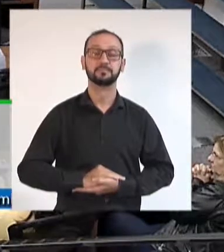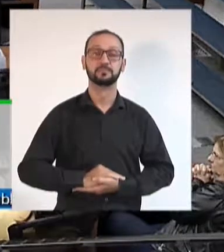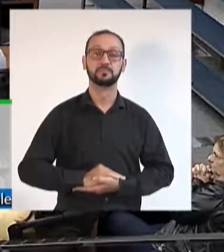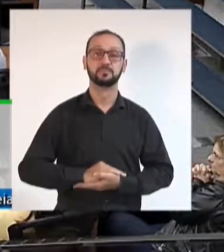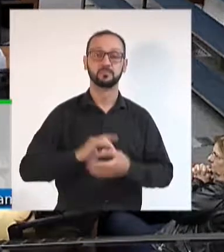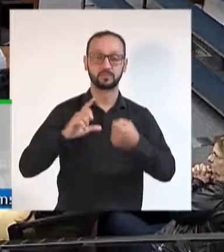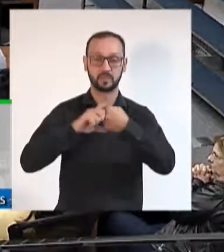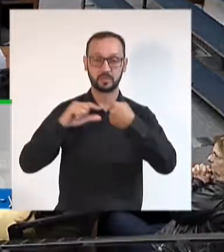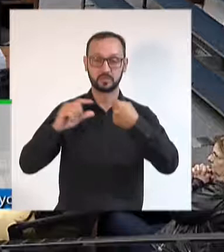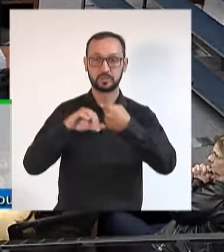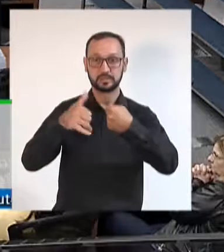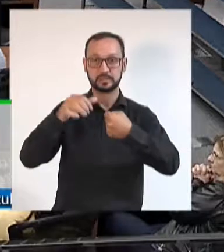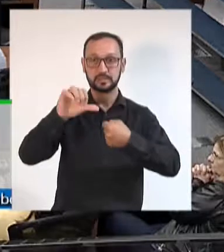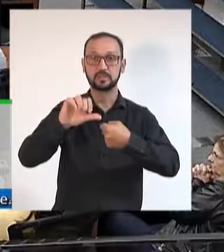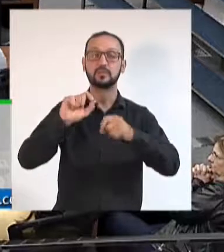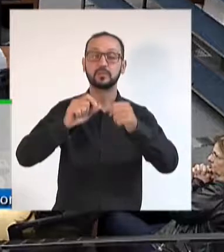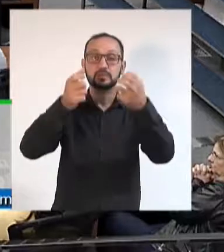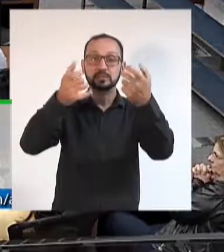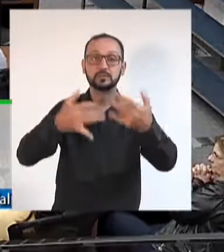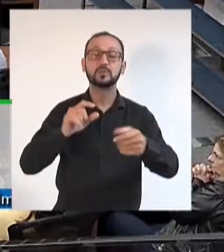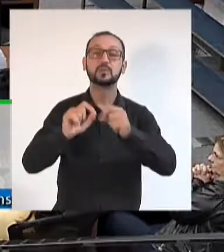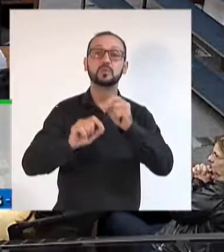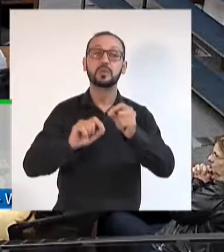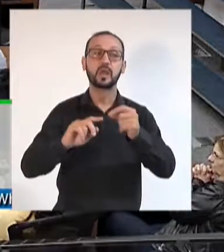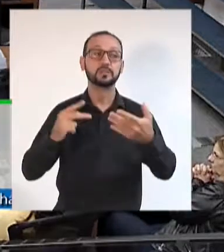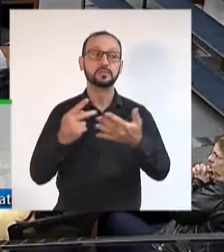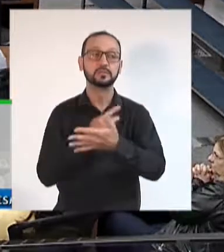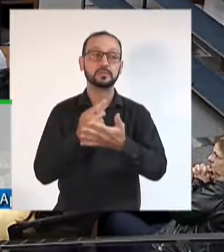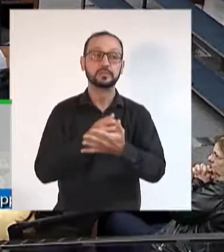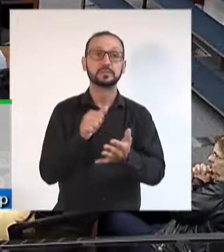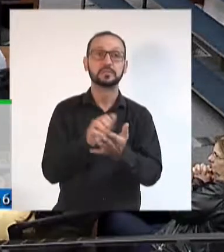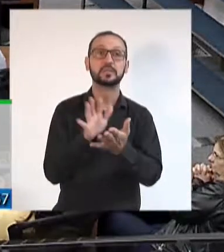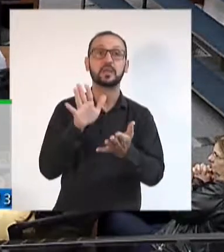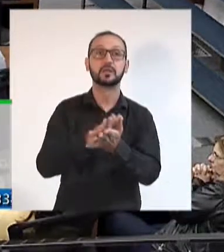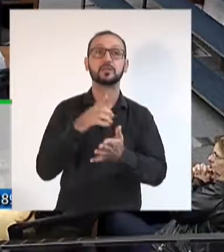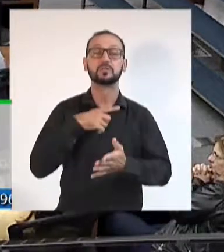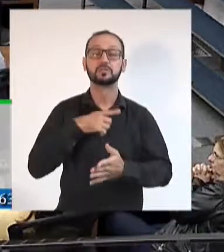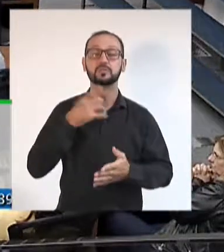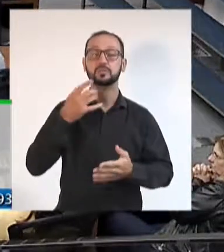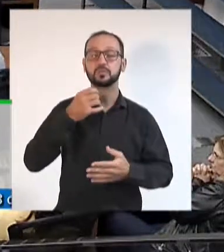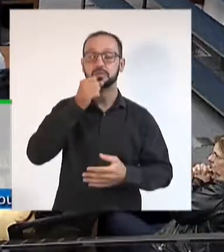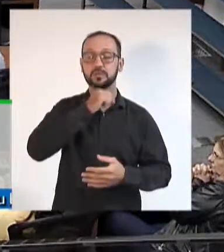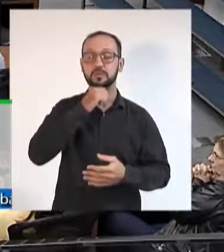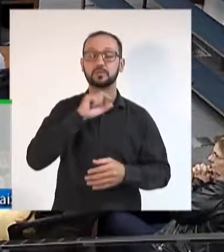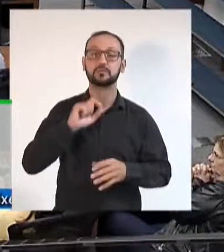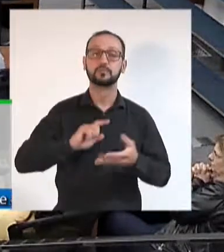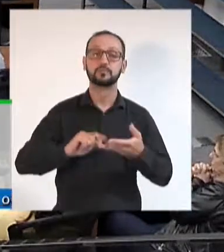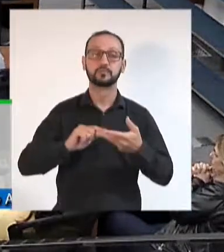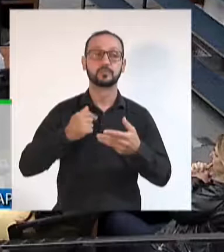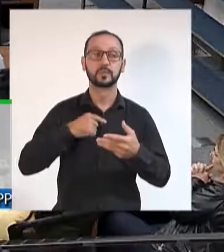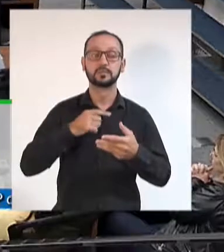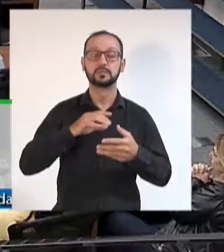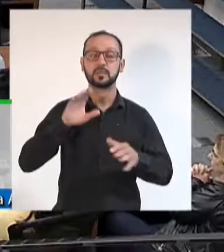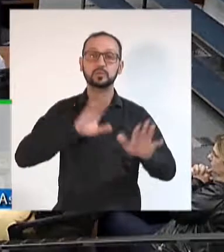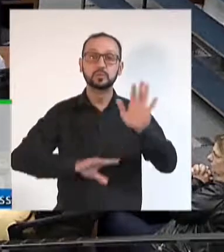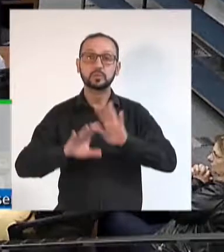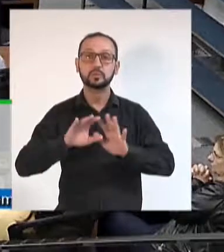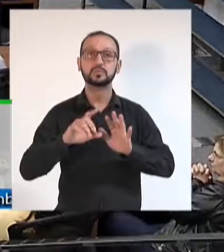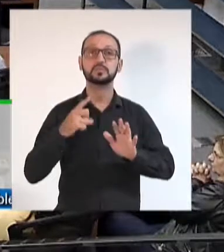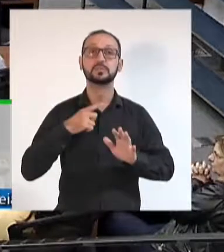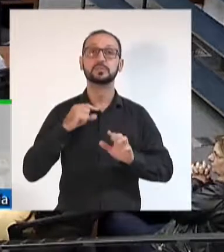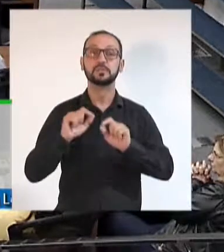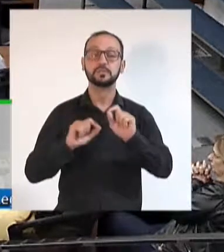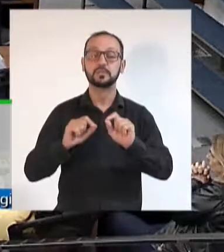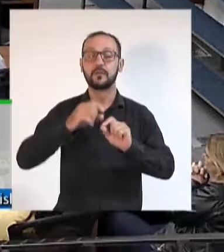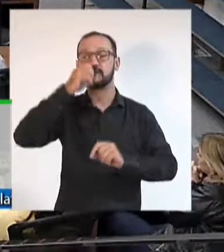O artigo 19 trata sobre as infrações cometidas contra os idosos. Os casos de suspeitas ou